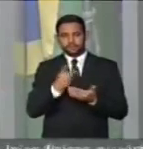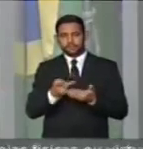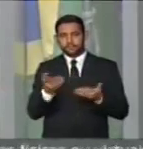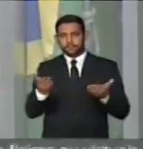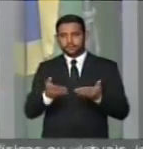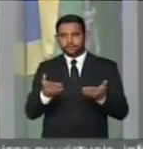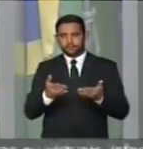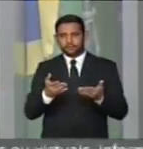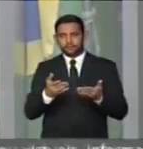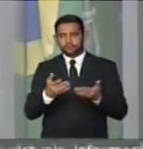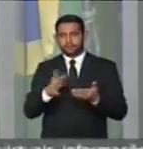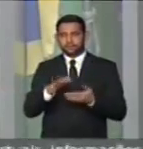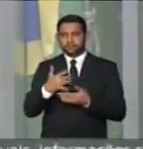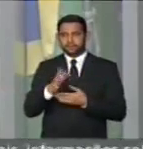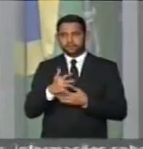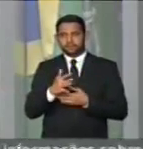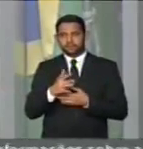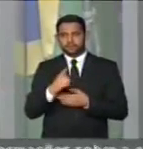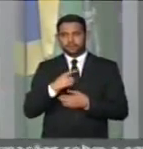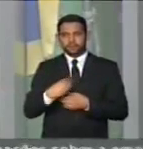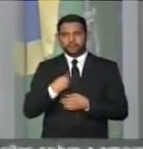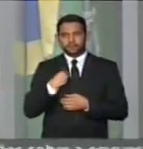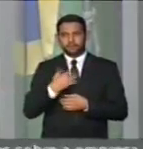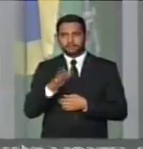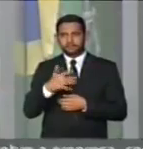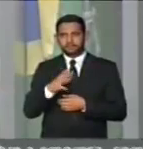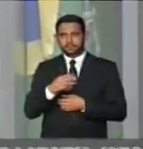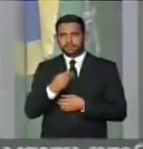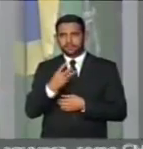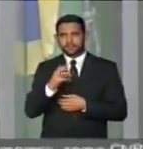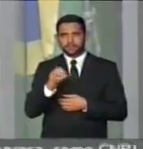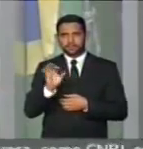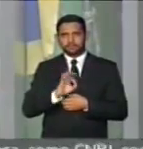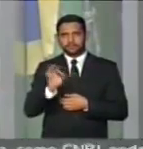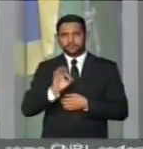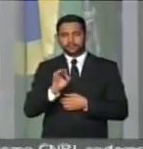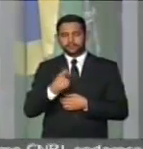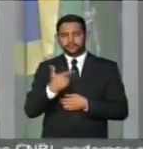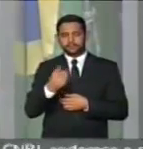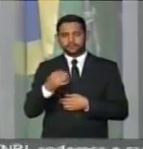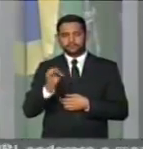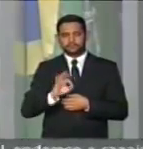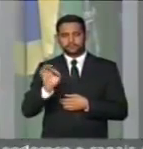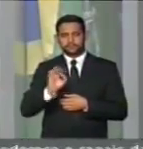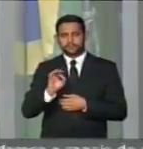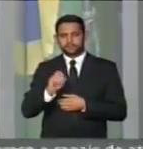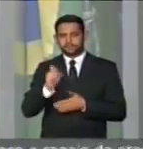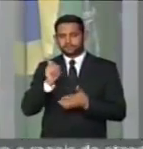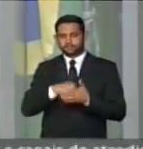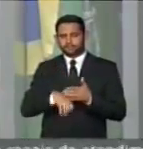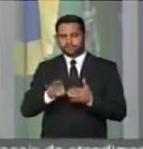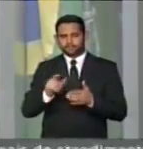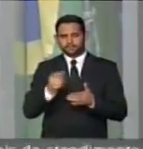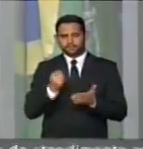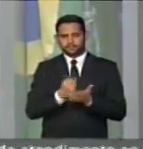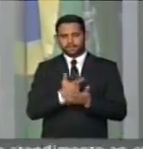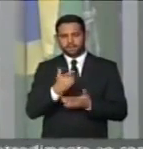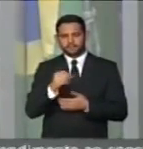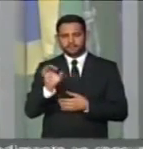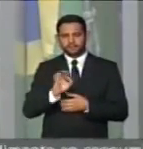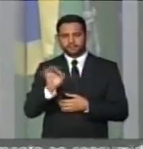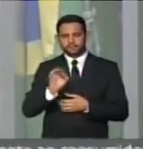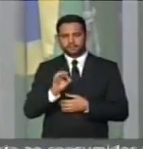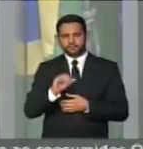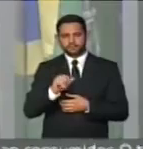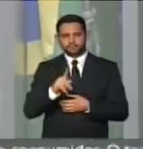atual, seria algo que teria o equivalente a 30%. 20% de imposto, vão pagar 20%